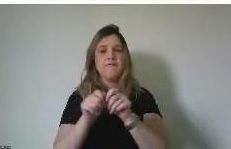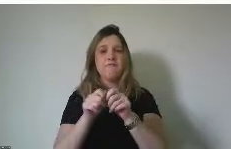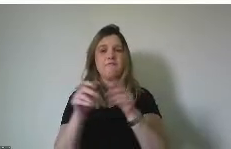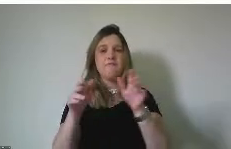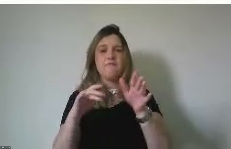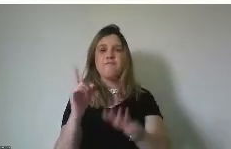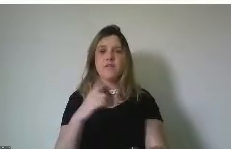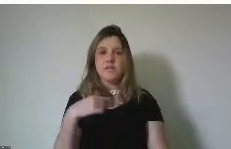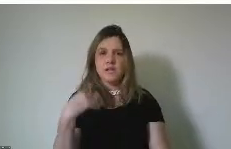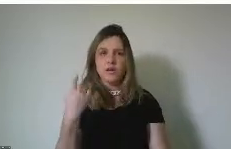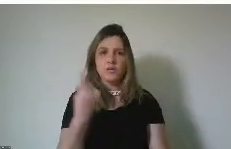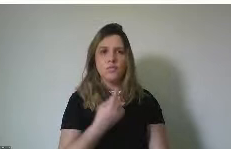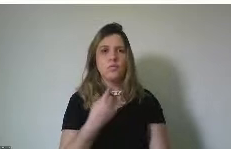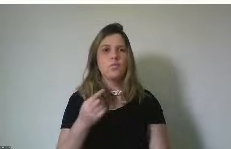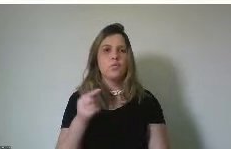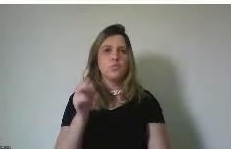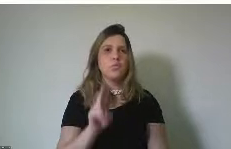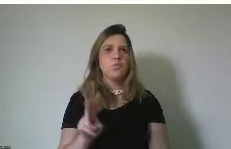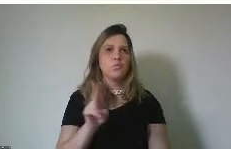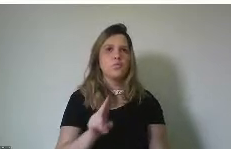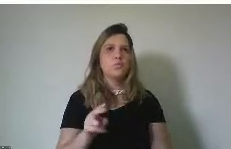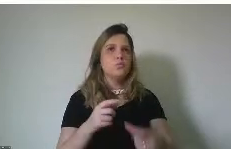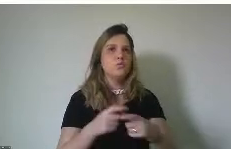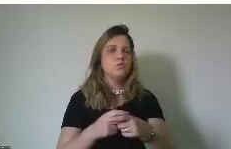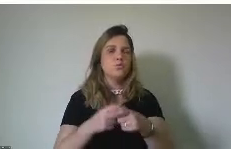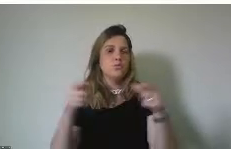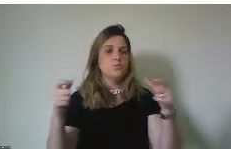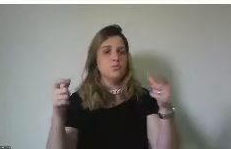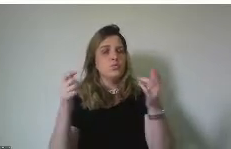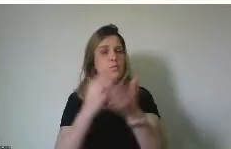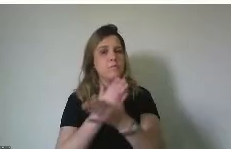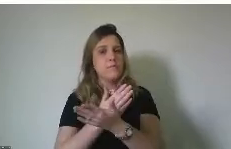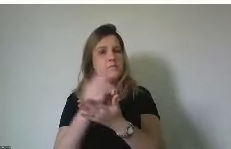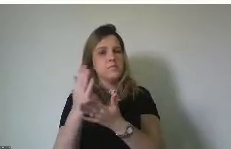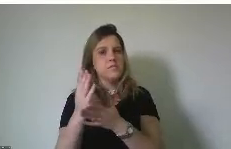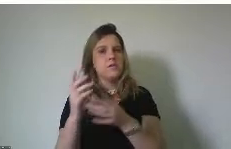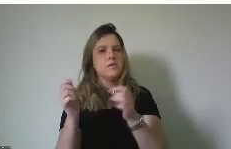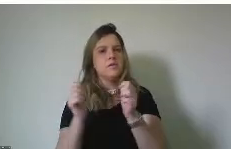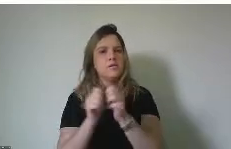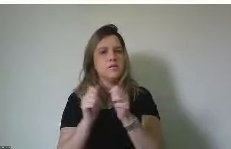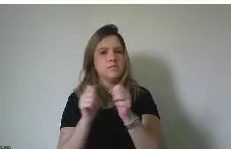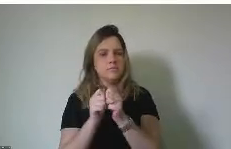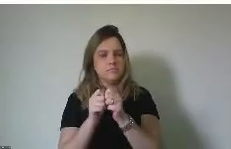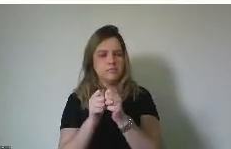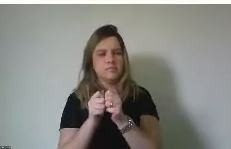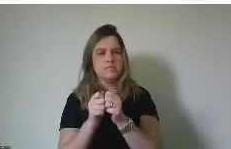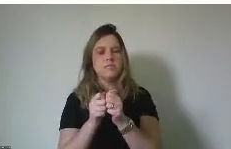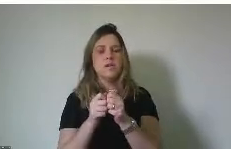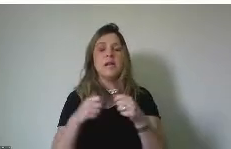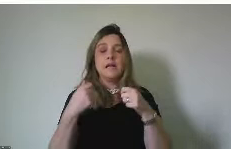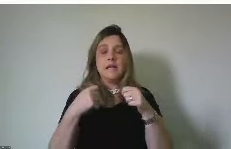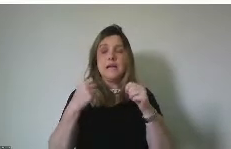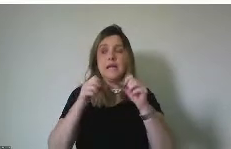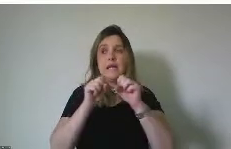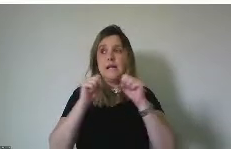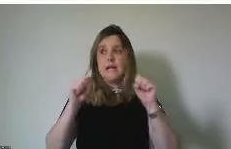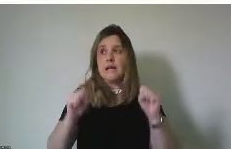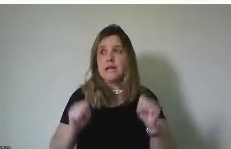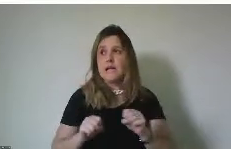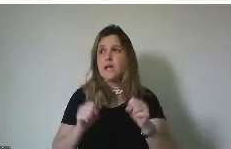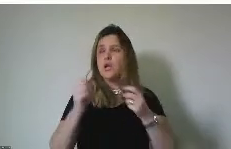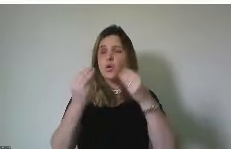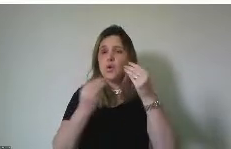é que o crescimento desgovernado da GD ele pode trazer prejuízos ao sistema e boa parte